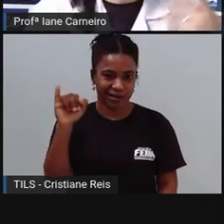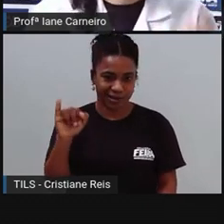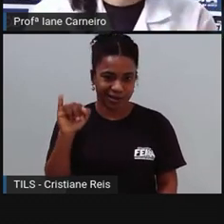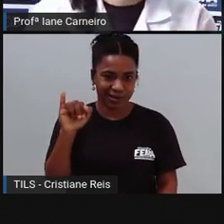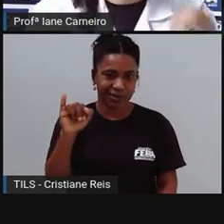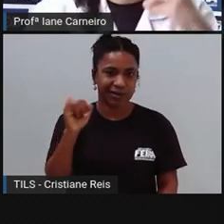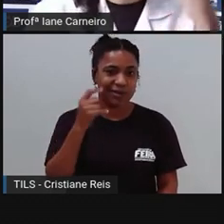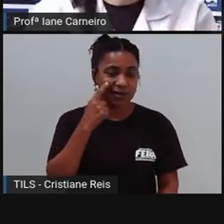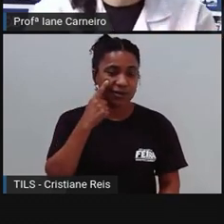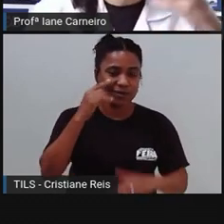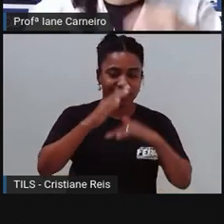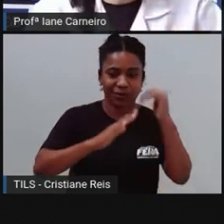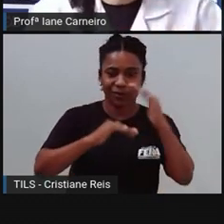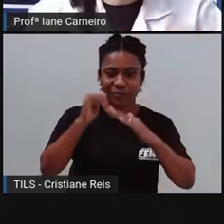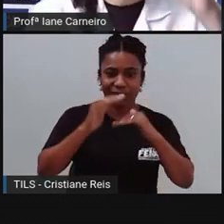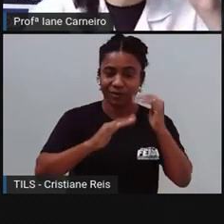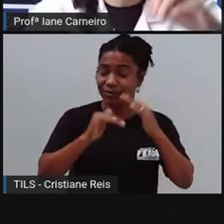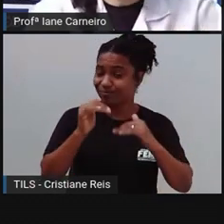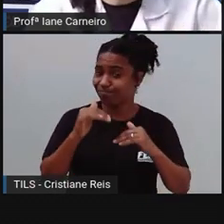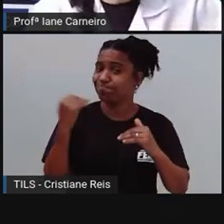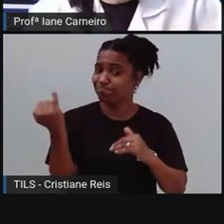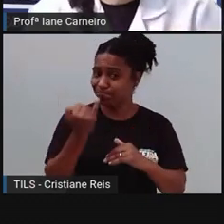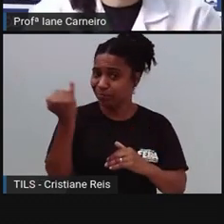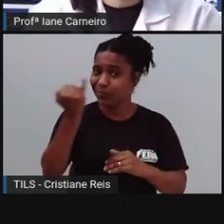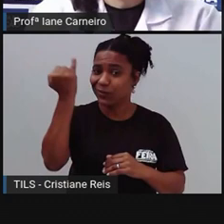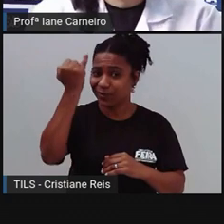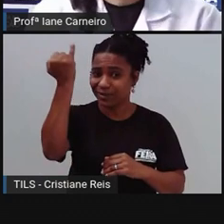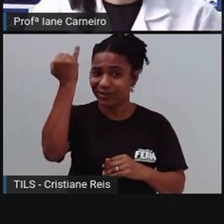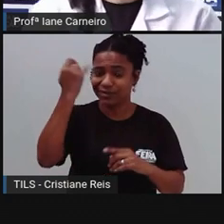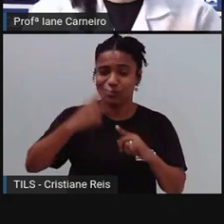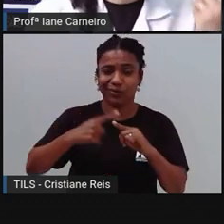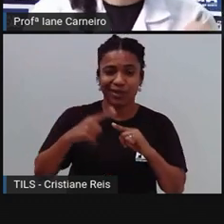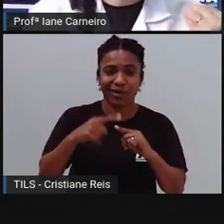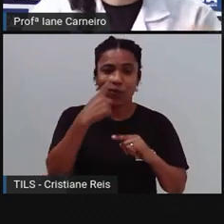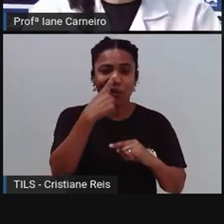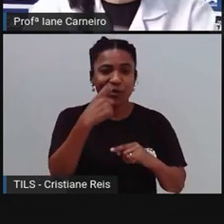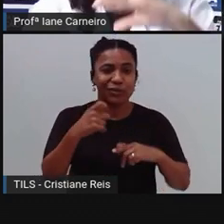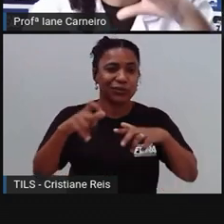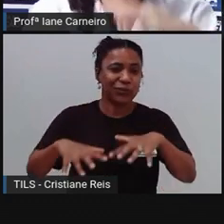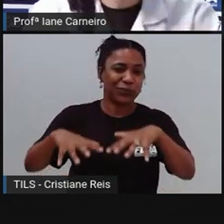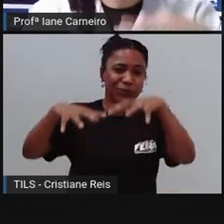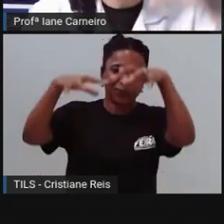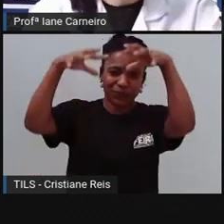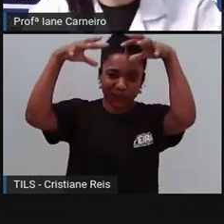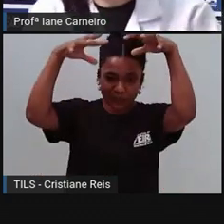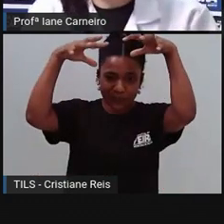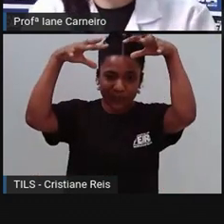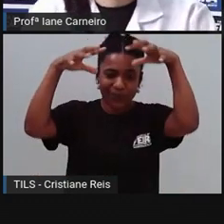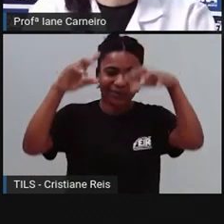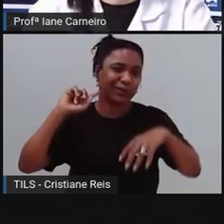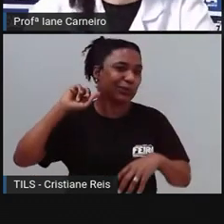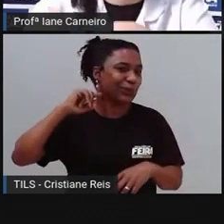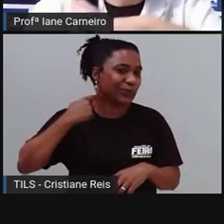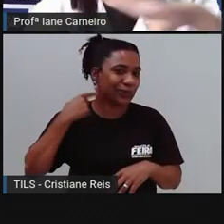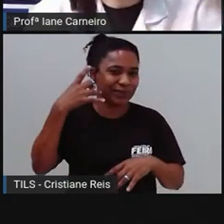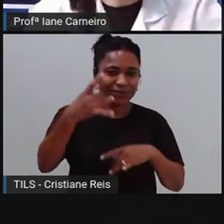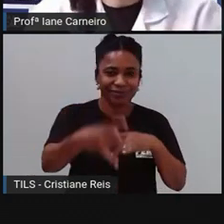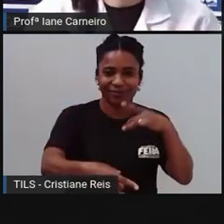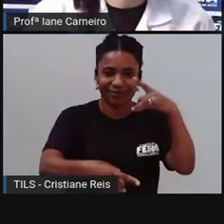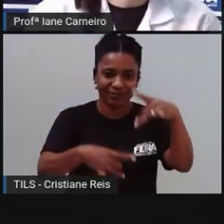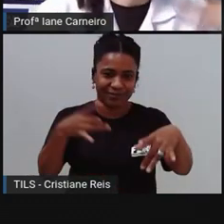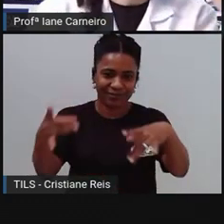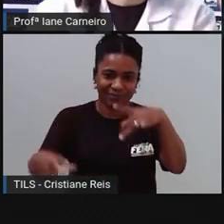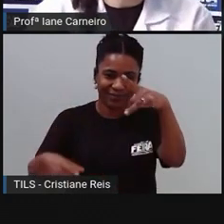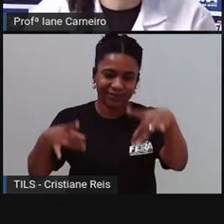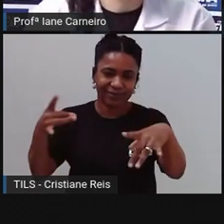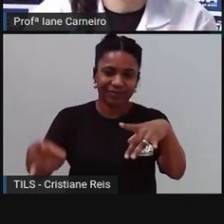é uma profissão que, sem eles, imaginem aí, se não tivesse essa profissão, a nossa cidade ia ficar toda suja, cheia de lixo nas